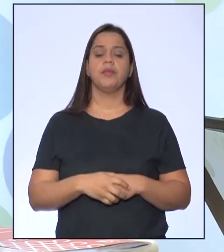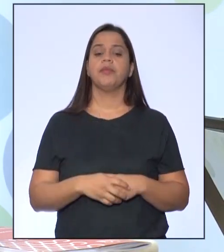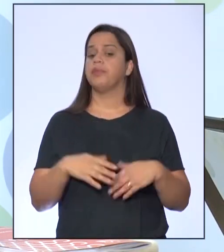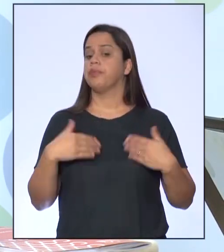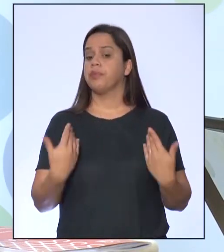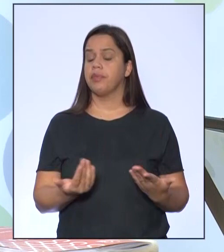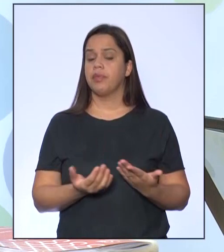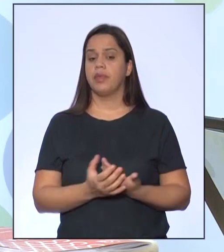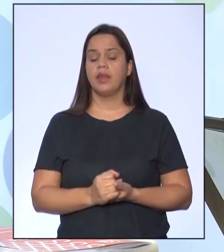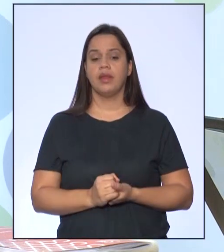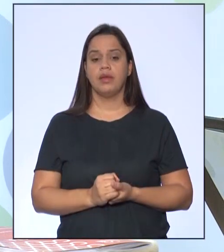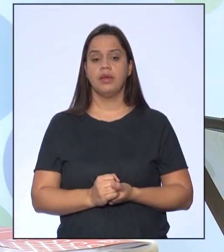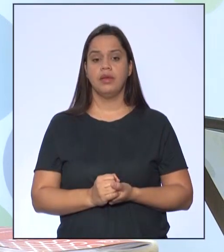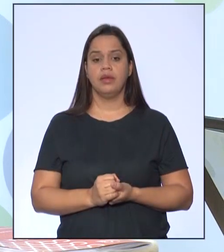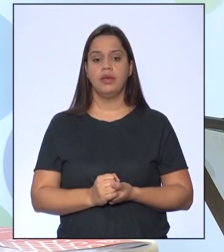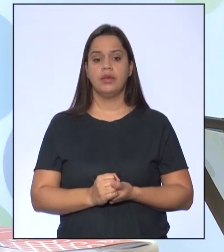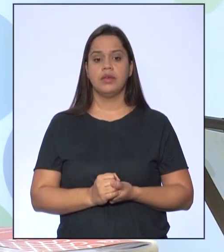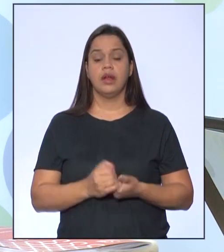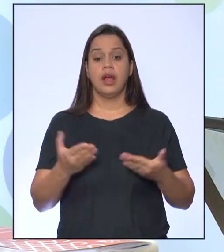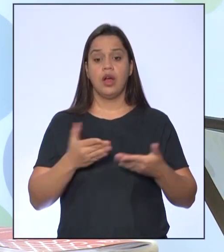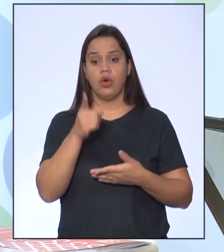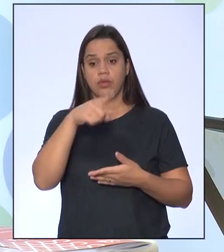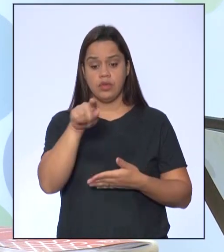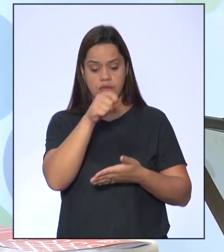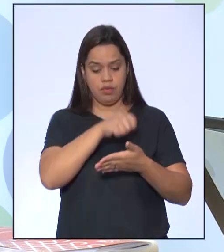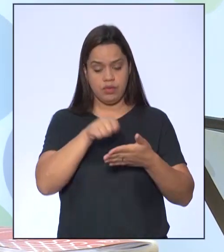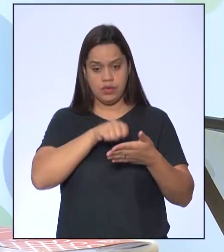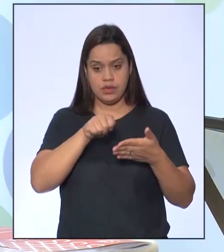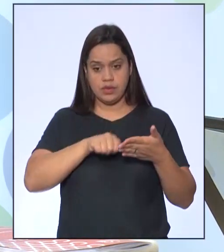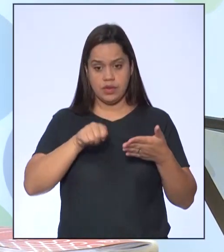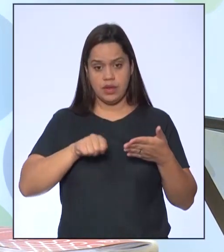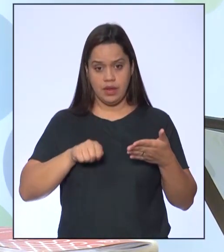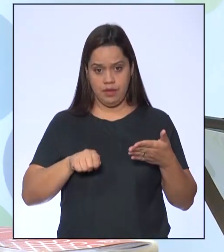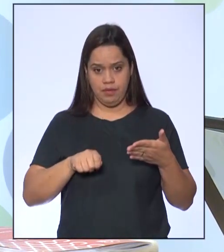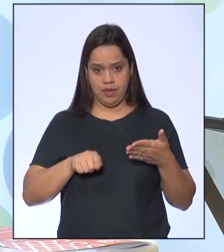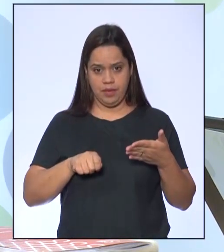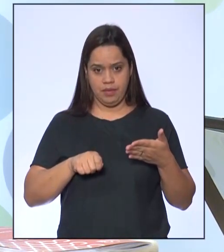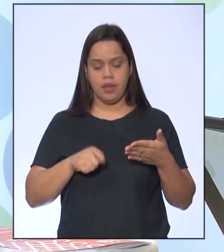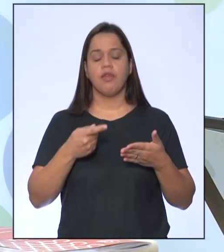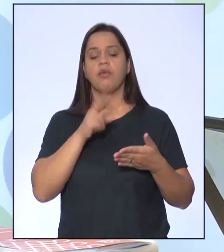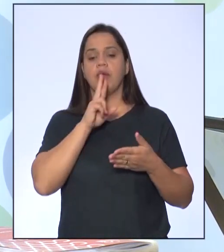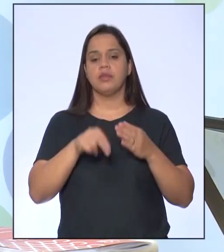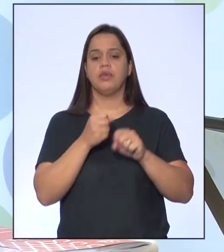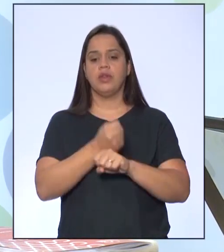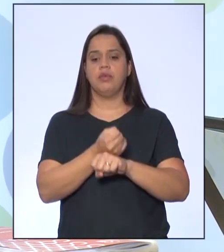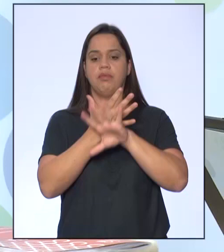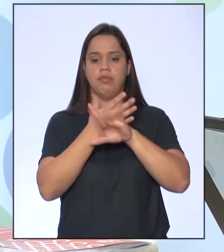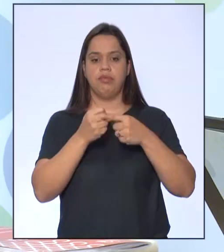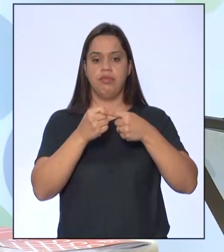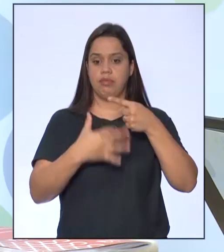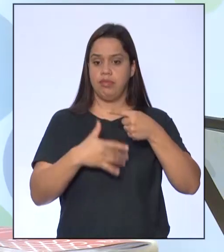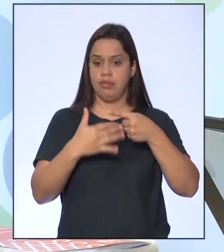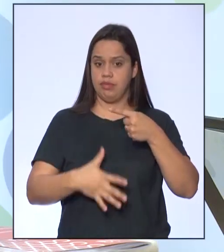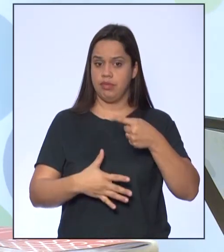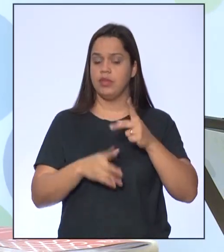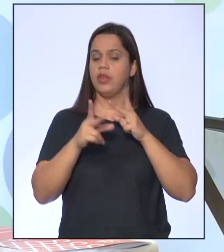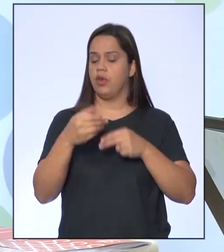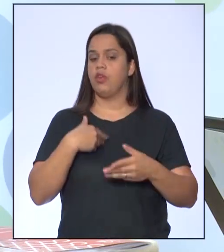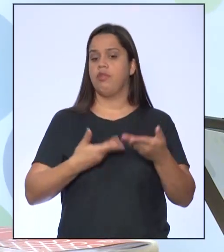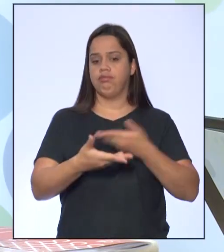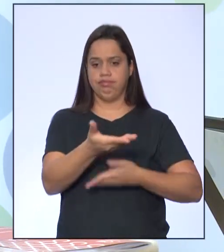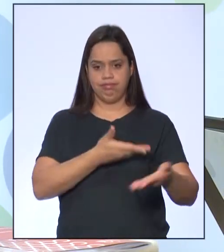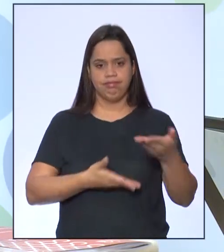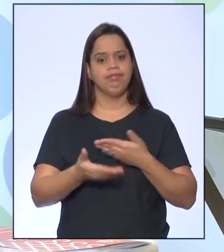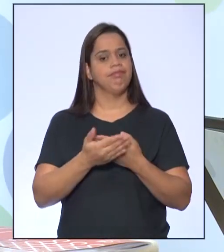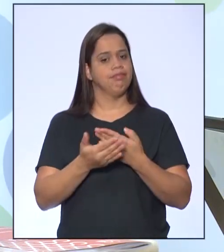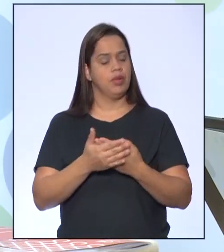Vamos lá. Então, agora vocês vão escrever aqui no chat novamente. Como eu falei, a nossa aula é totalmente